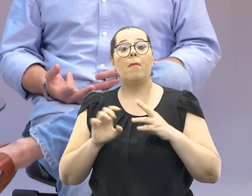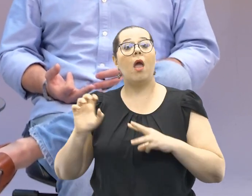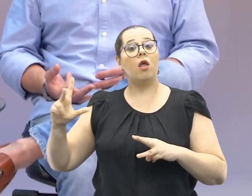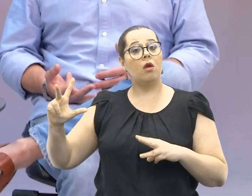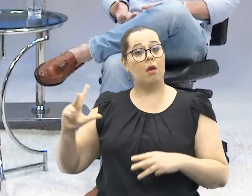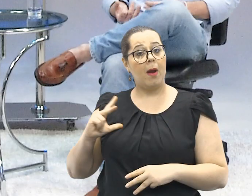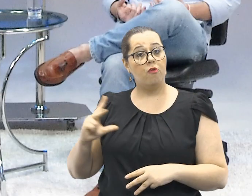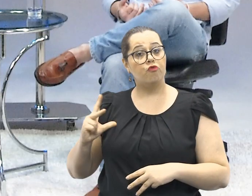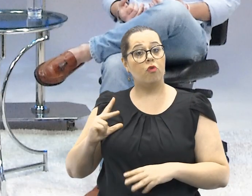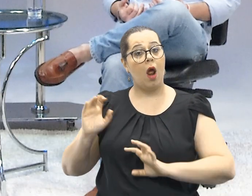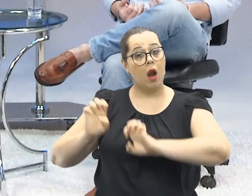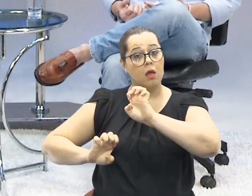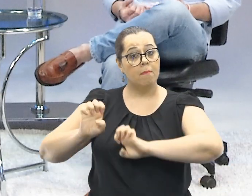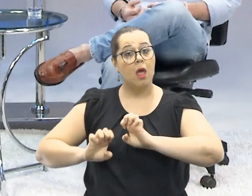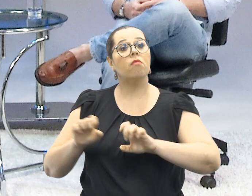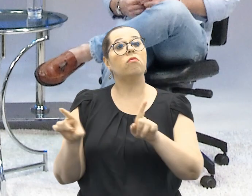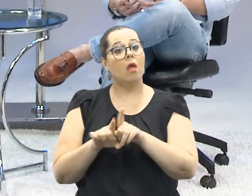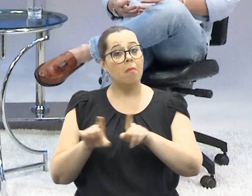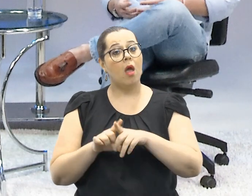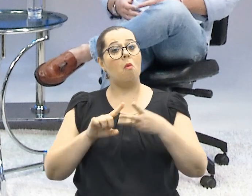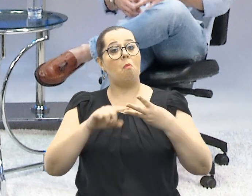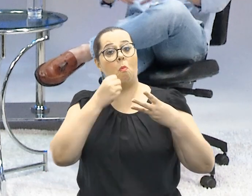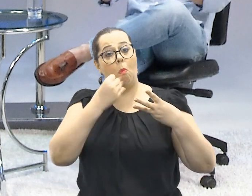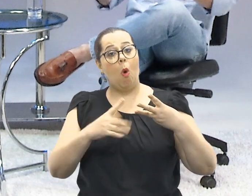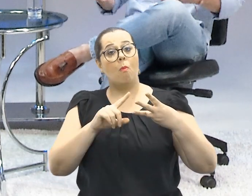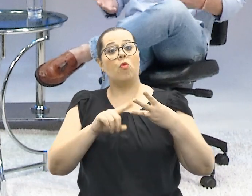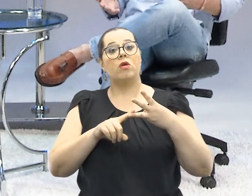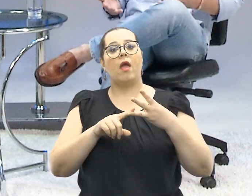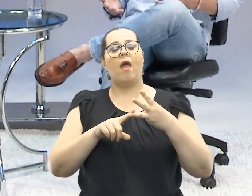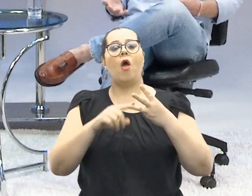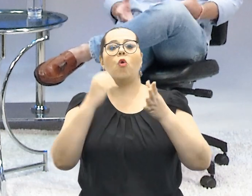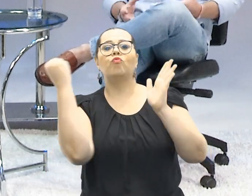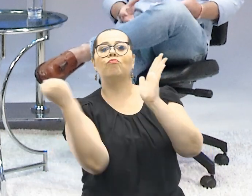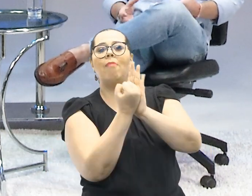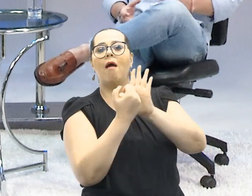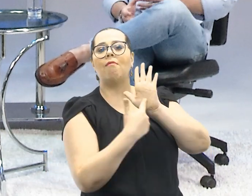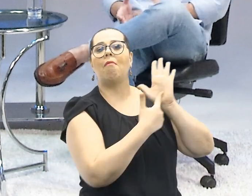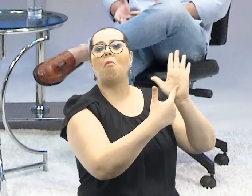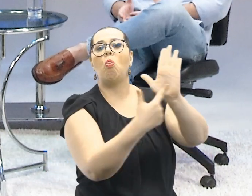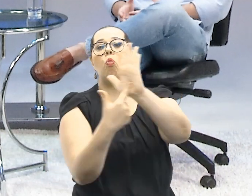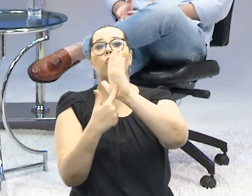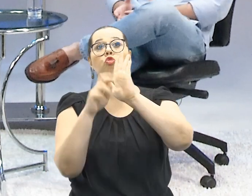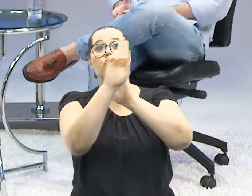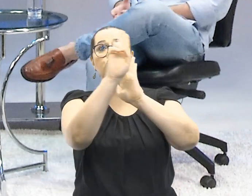ganha. A empresa ganha em forma de marketing, em forma de divulgação do seu nome.